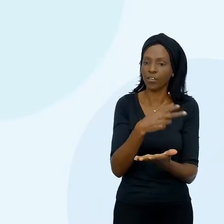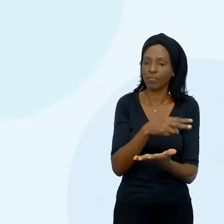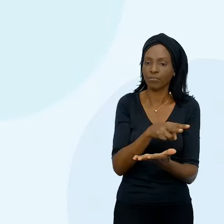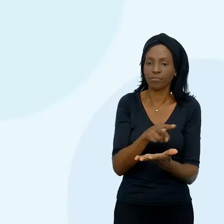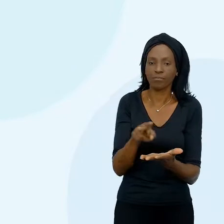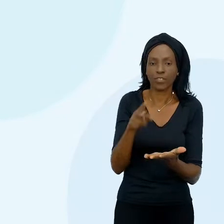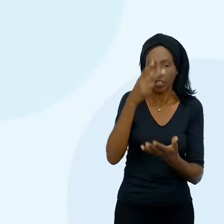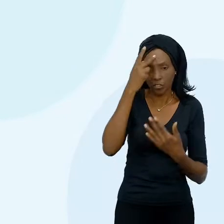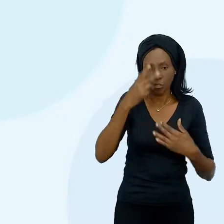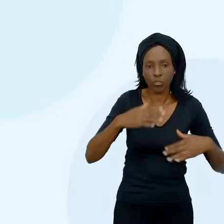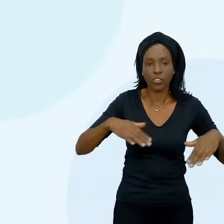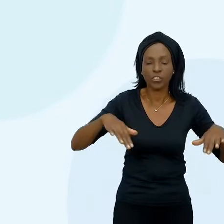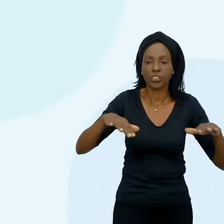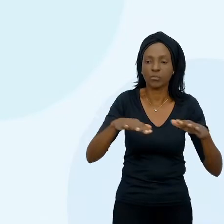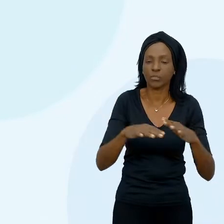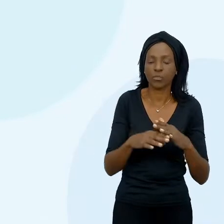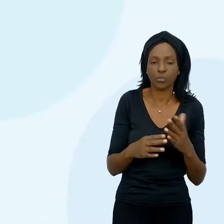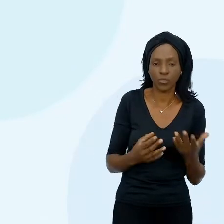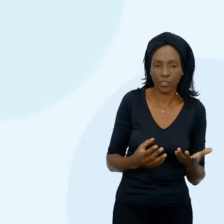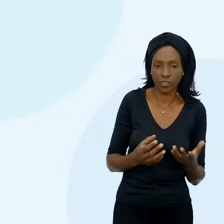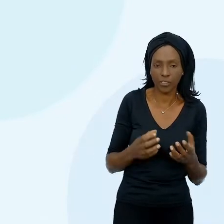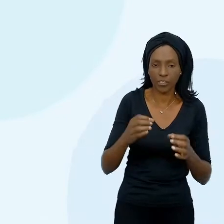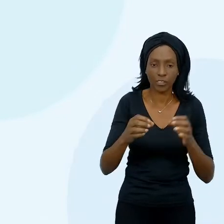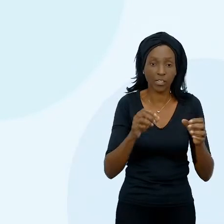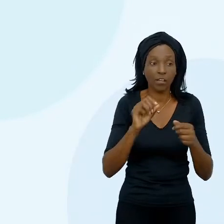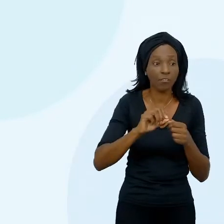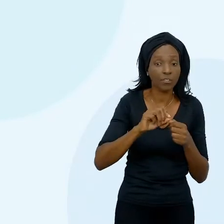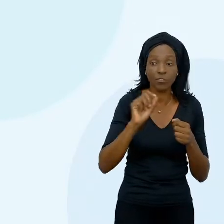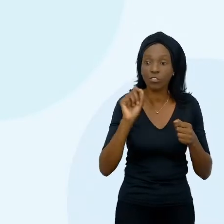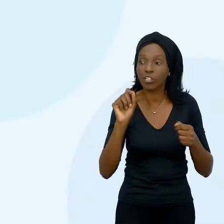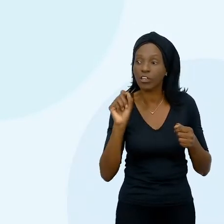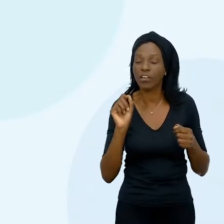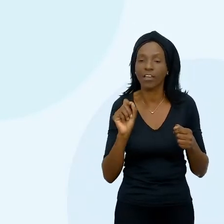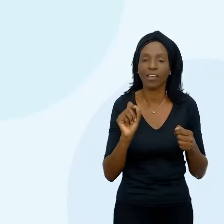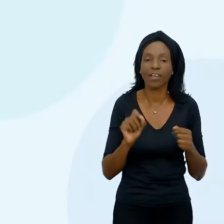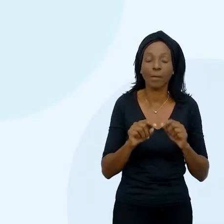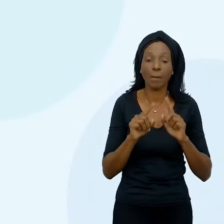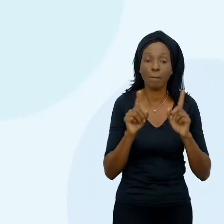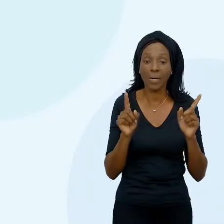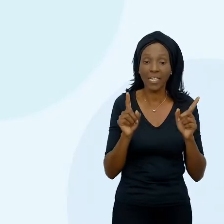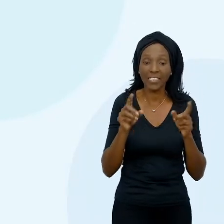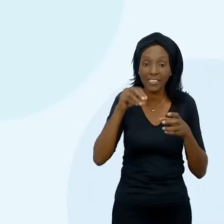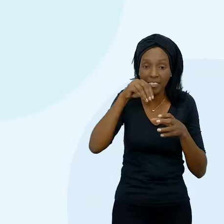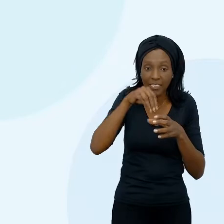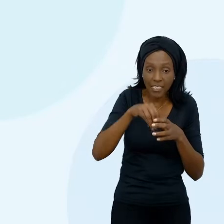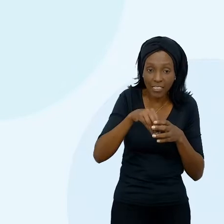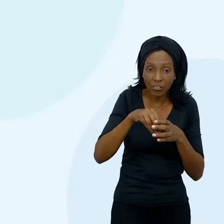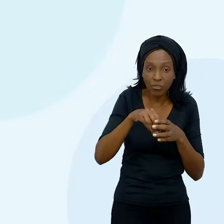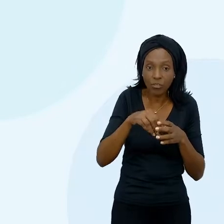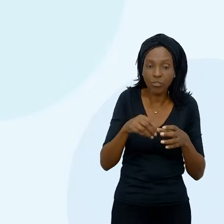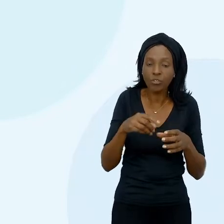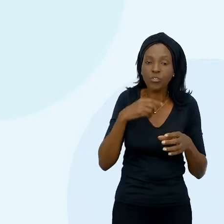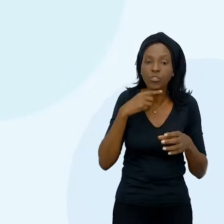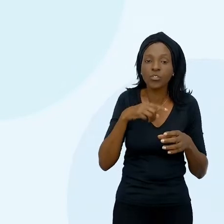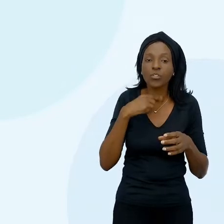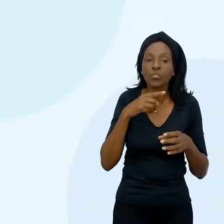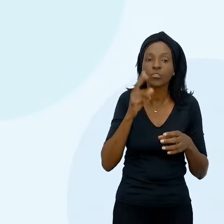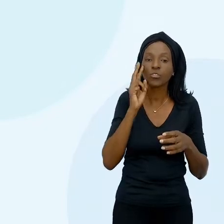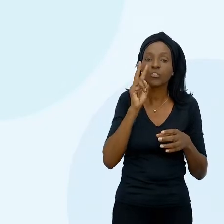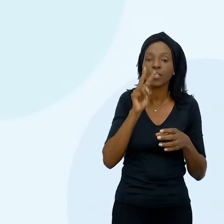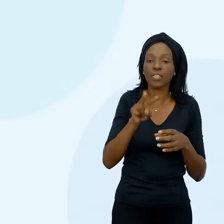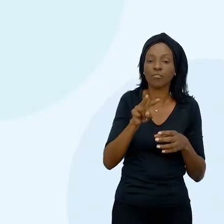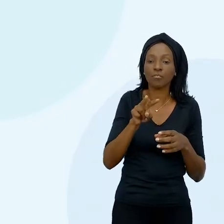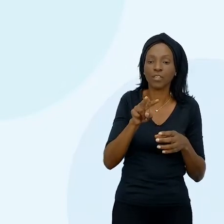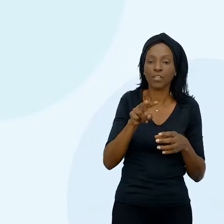as celas, né, fazem. Só que quem está nas celas não consegue ver quem está no centro.